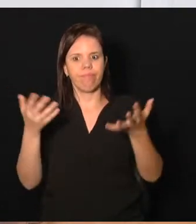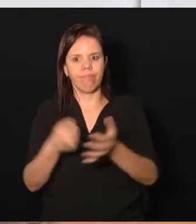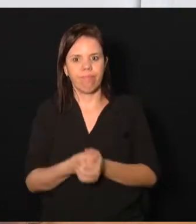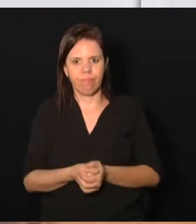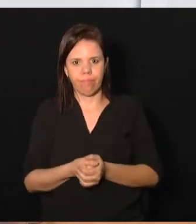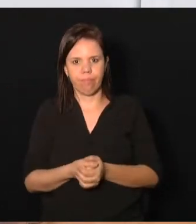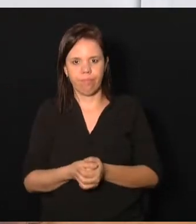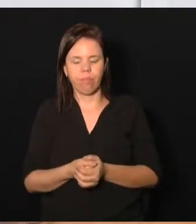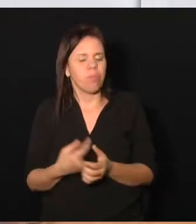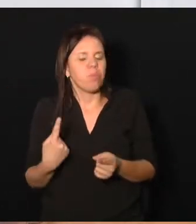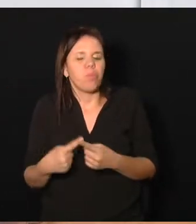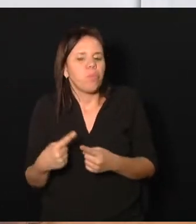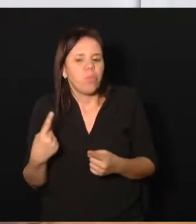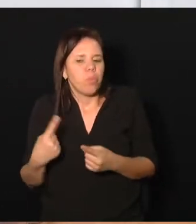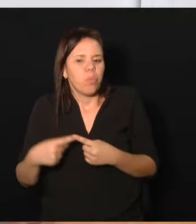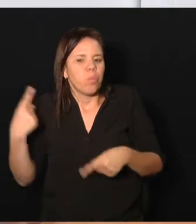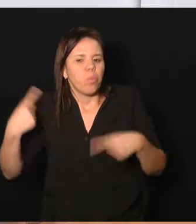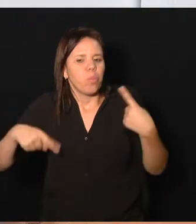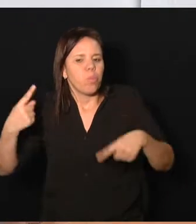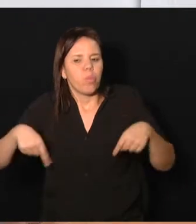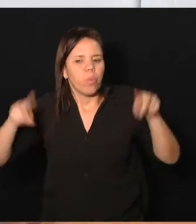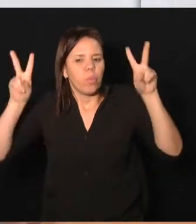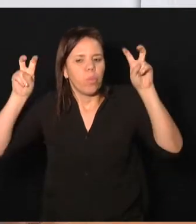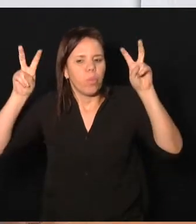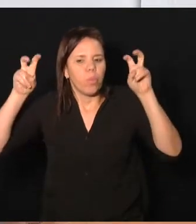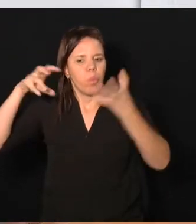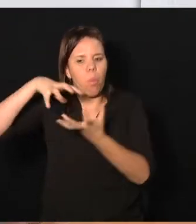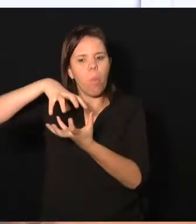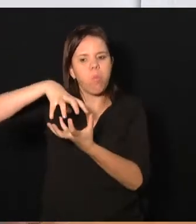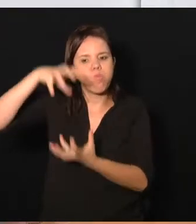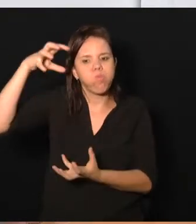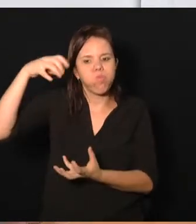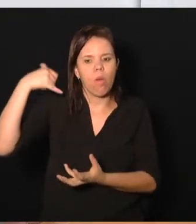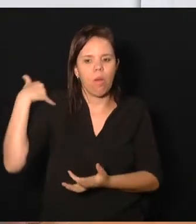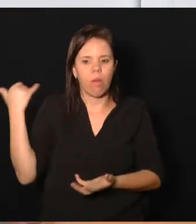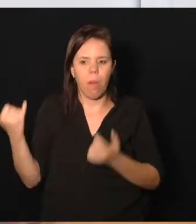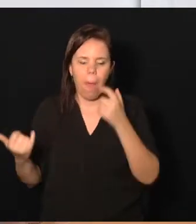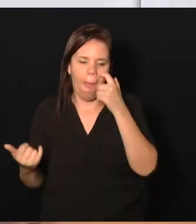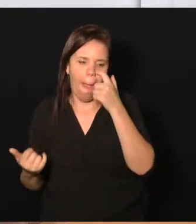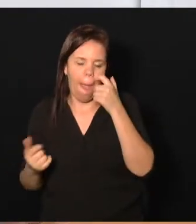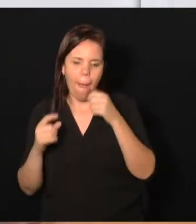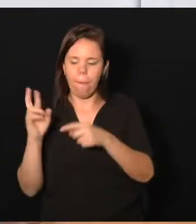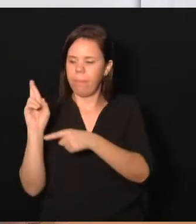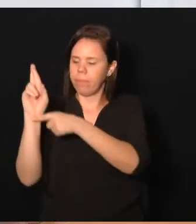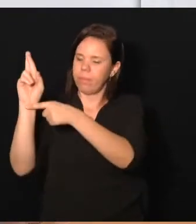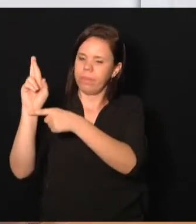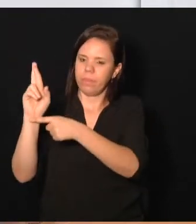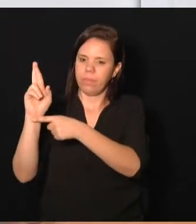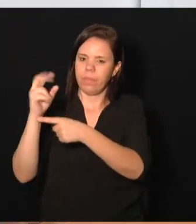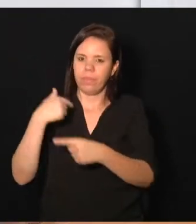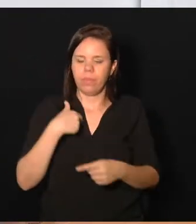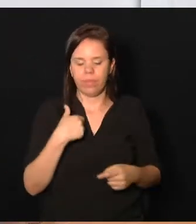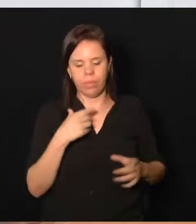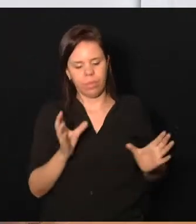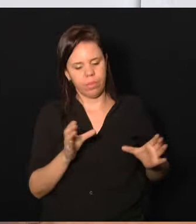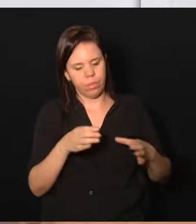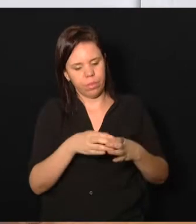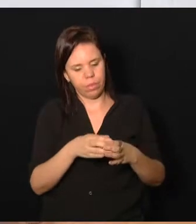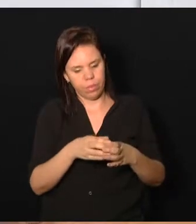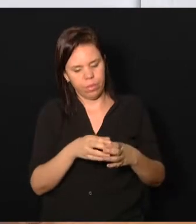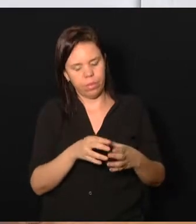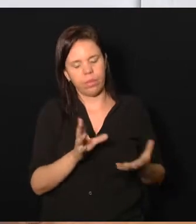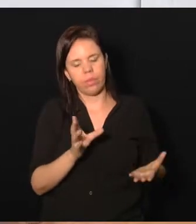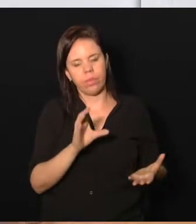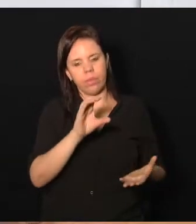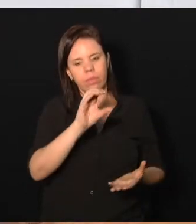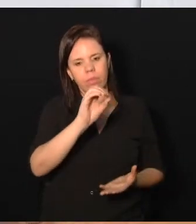do porquê discutir o idoso, do porquê, como representante da Ordem dos Advogados, da Comissão